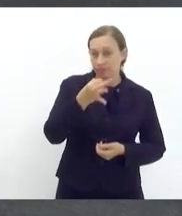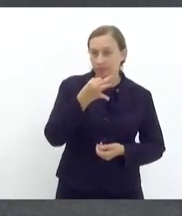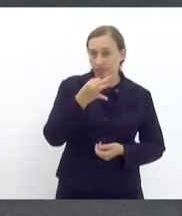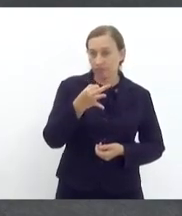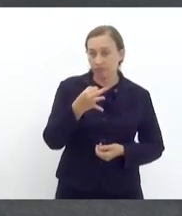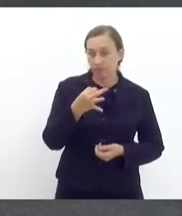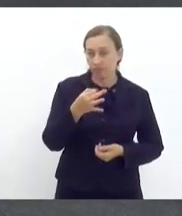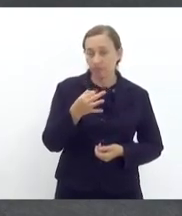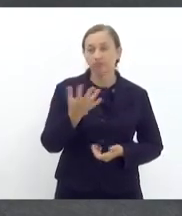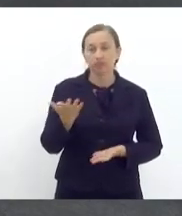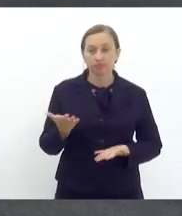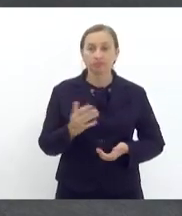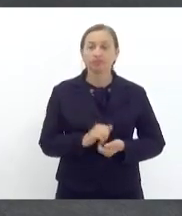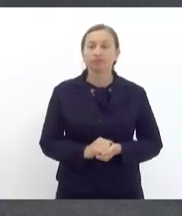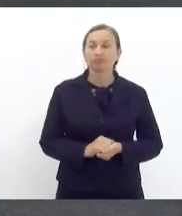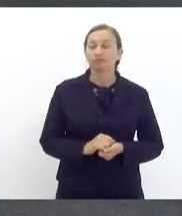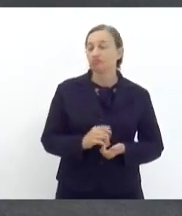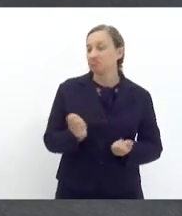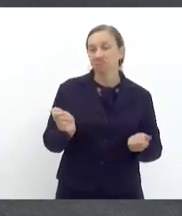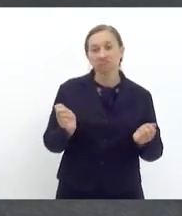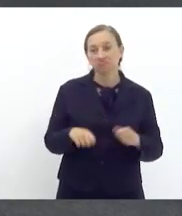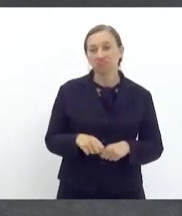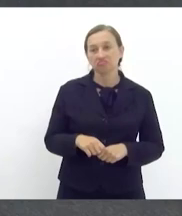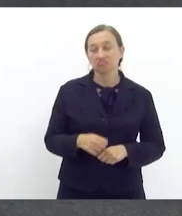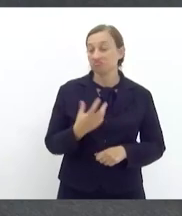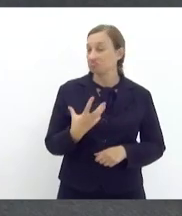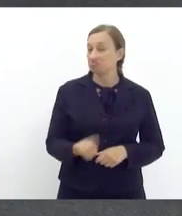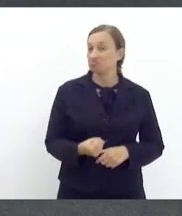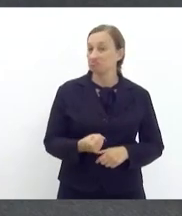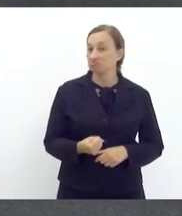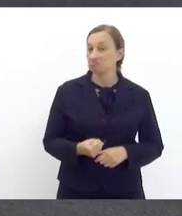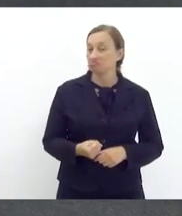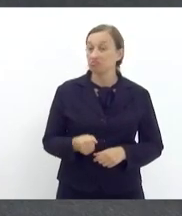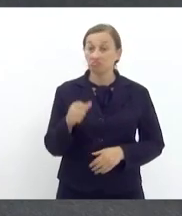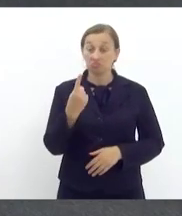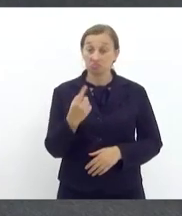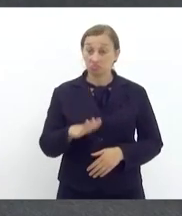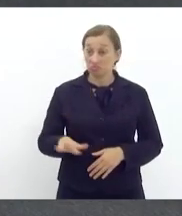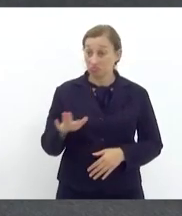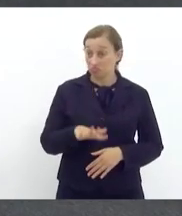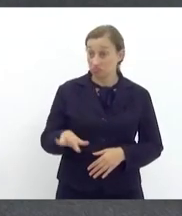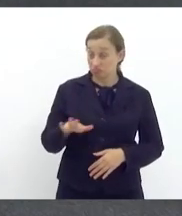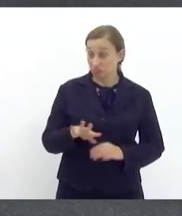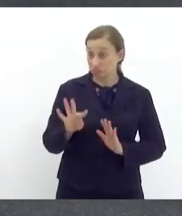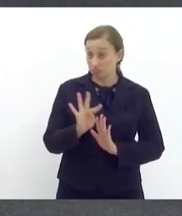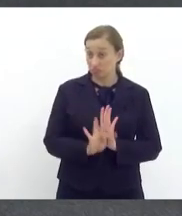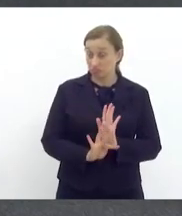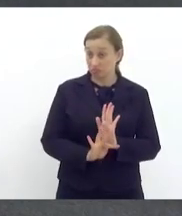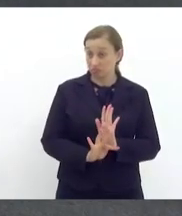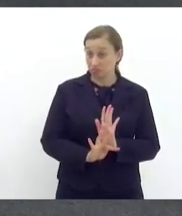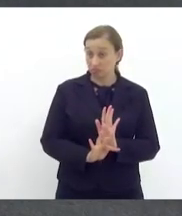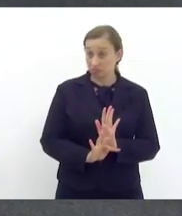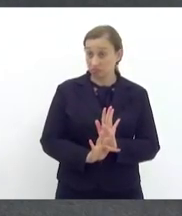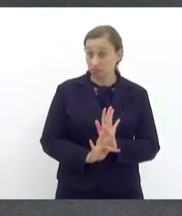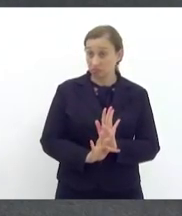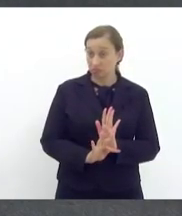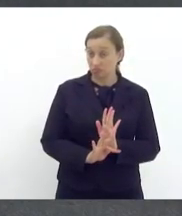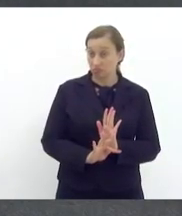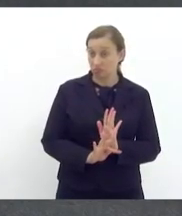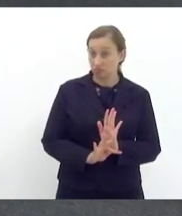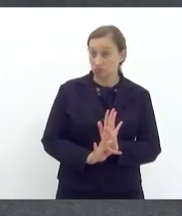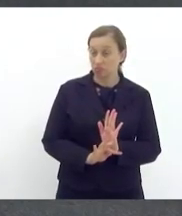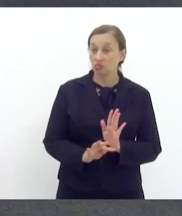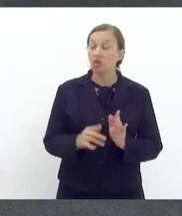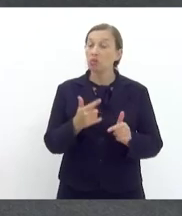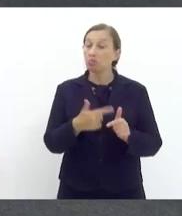menos da maioria sobre o assunto e não dá para a gente aceitar que uma criança que segundo o texto diz o seguinte comprometimento